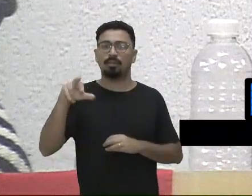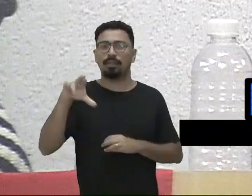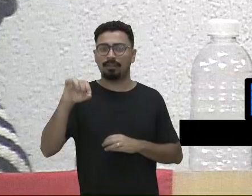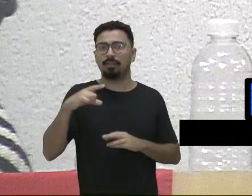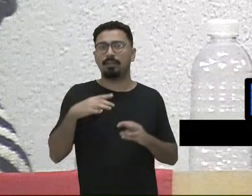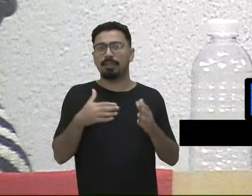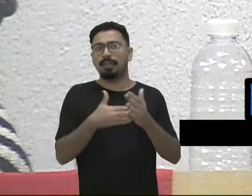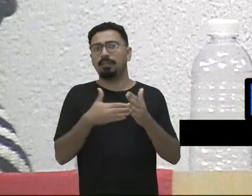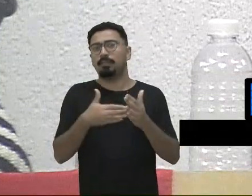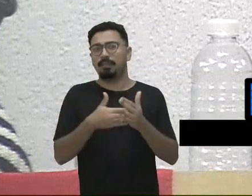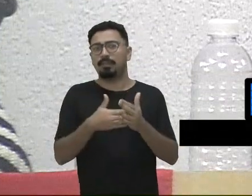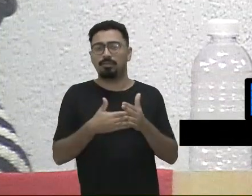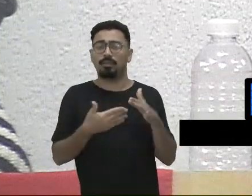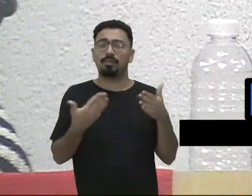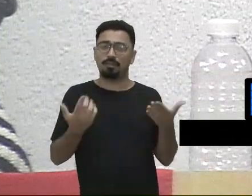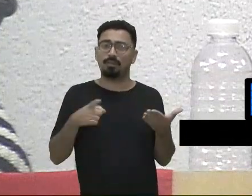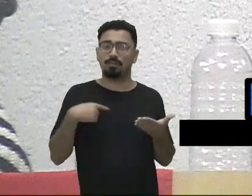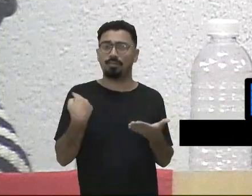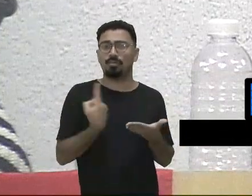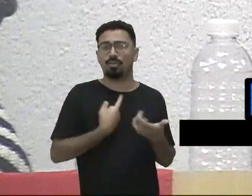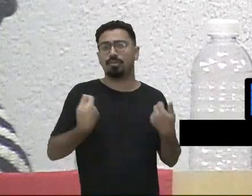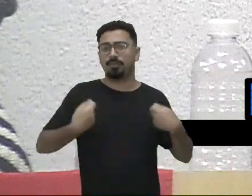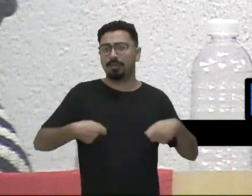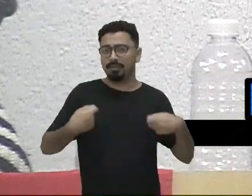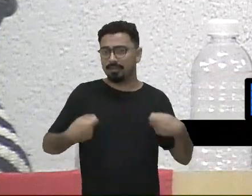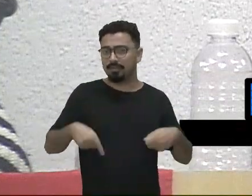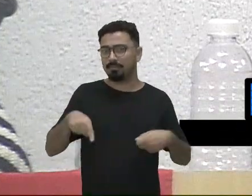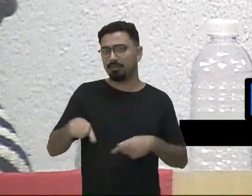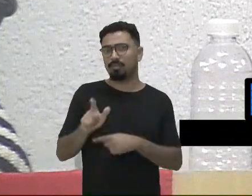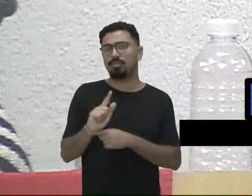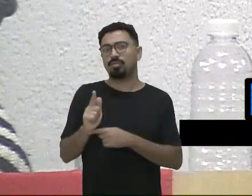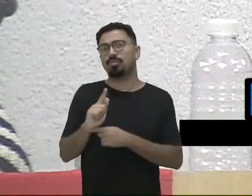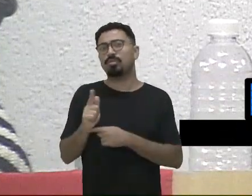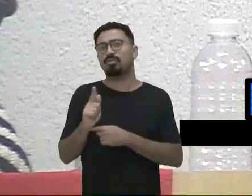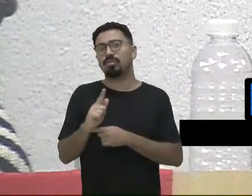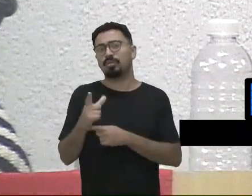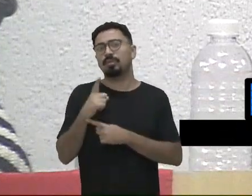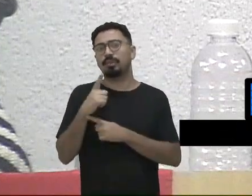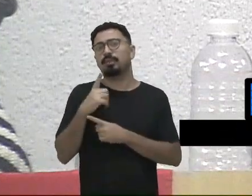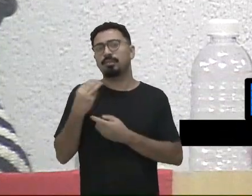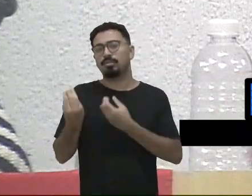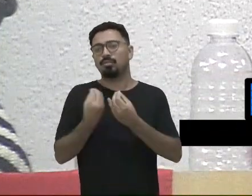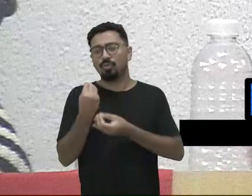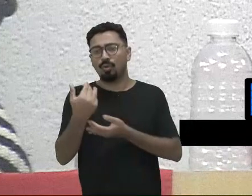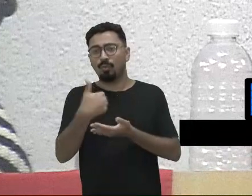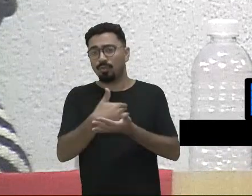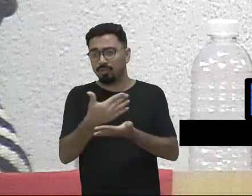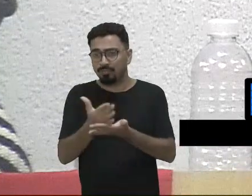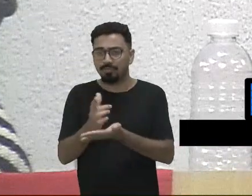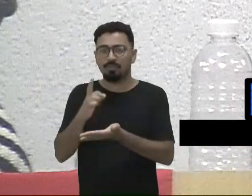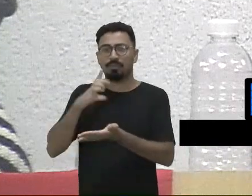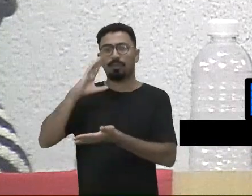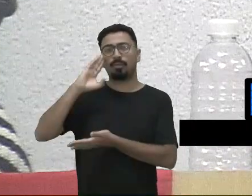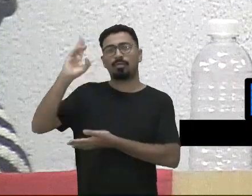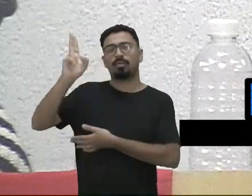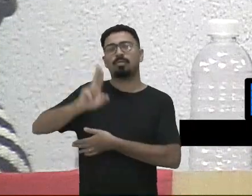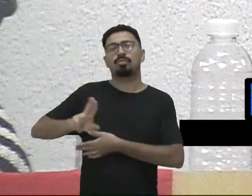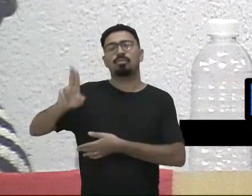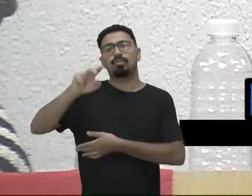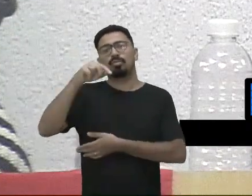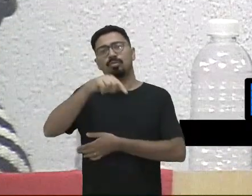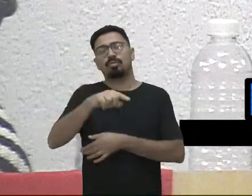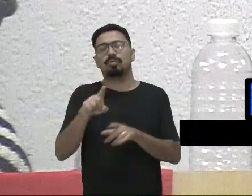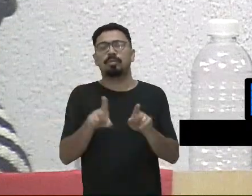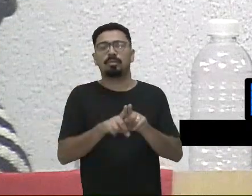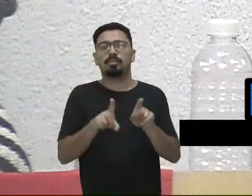ele é finito. Então, o que a gente precisa dos nossos gestores é elencar como prioridade na utilização desses